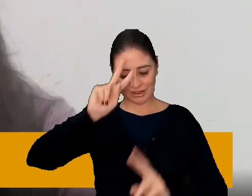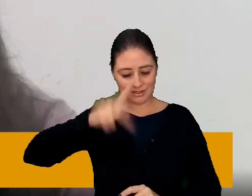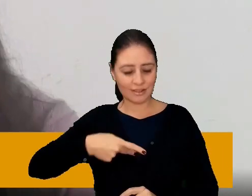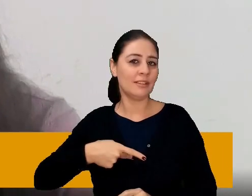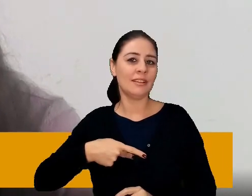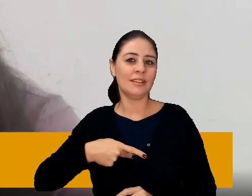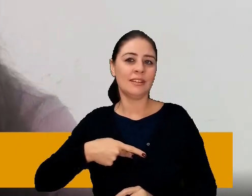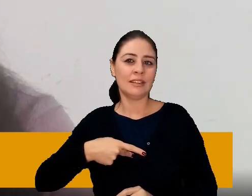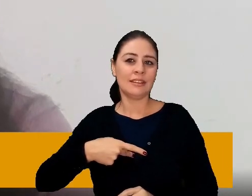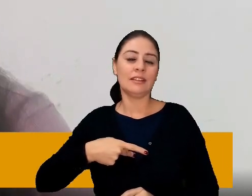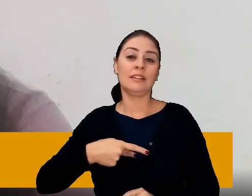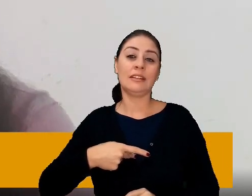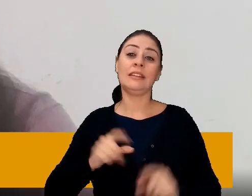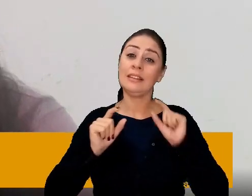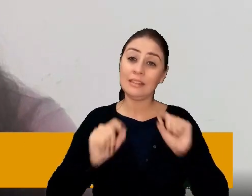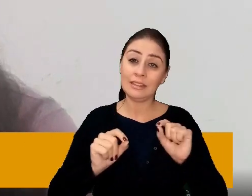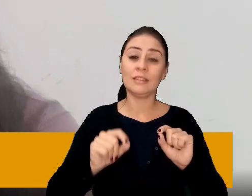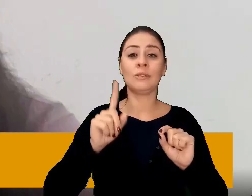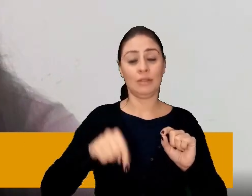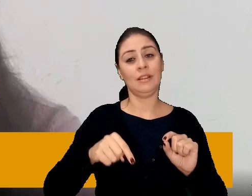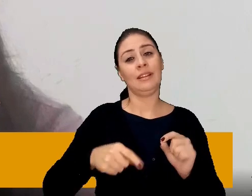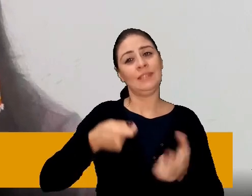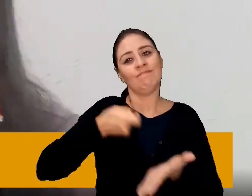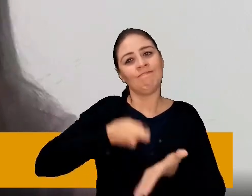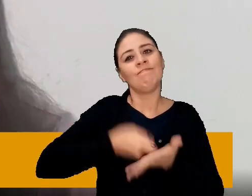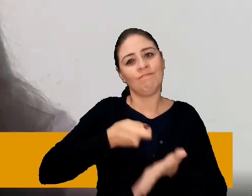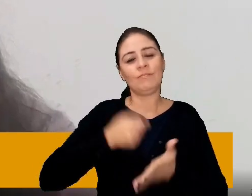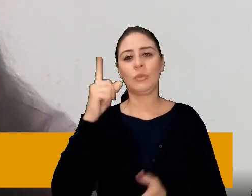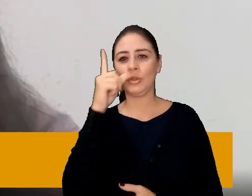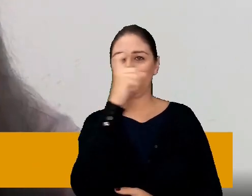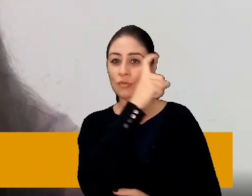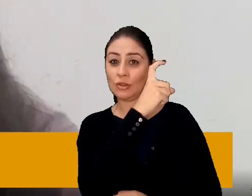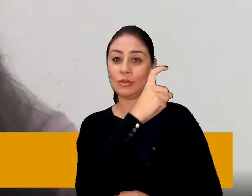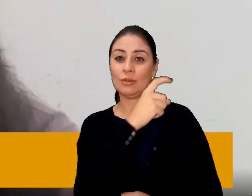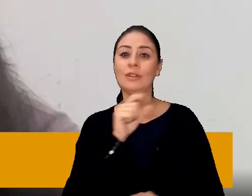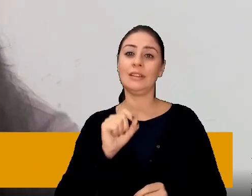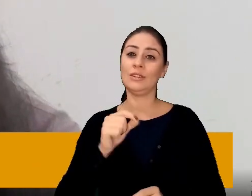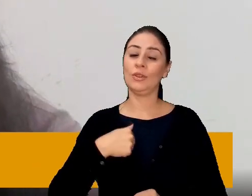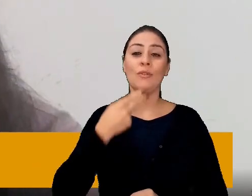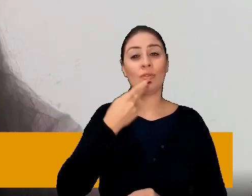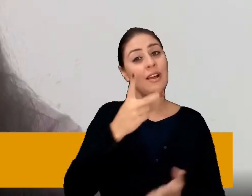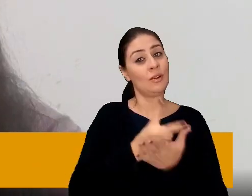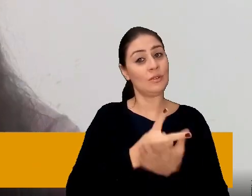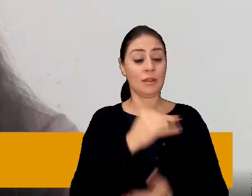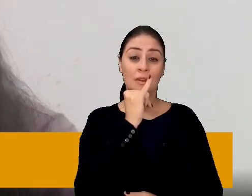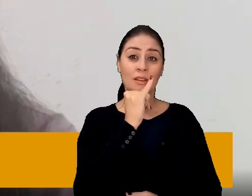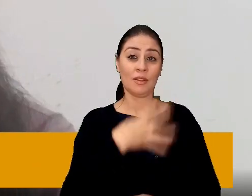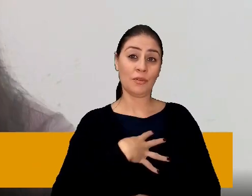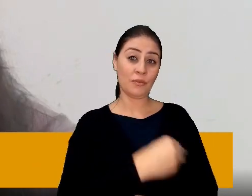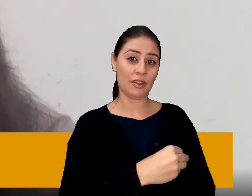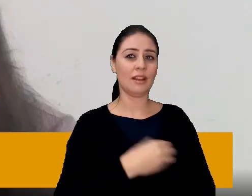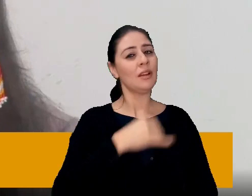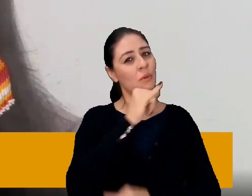referência. E isso exige muito de você, né? Que é isso que eu falo sempre para minha filha, que eu acho que eu não